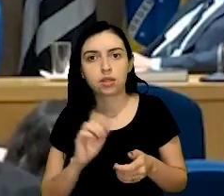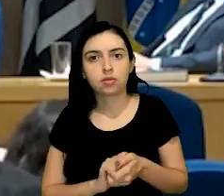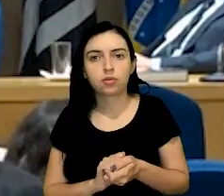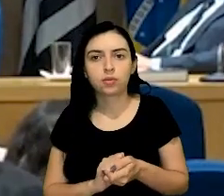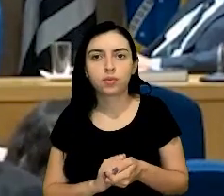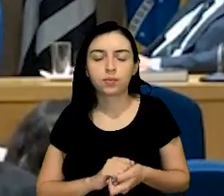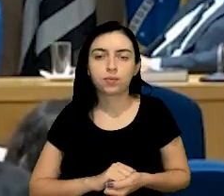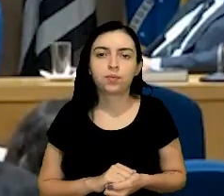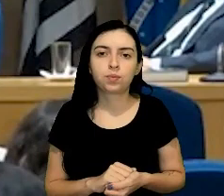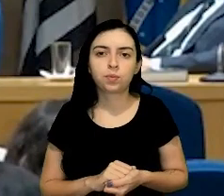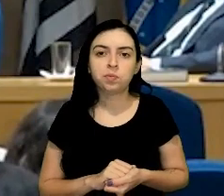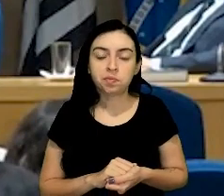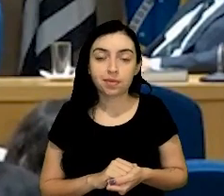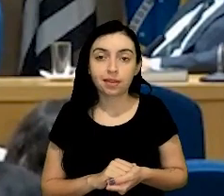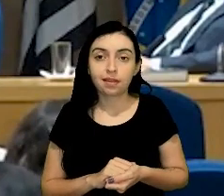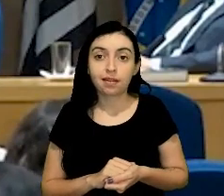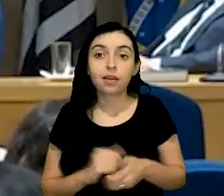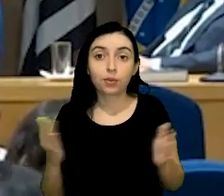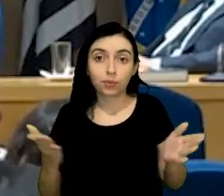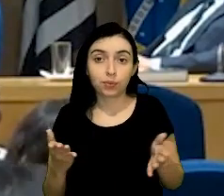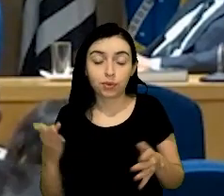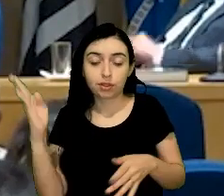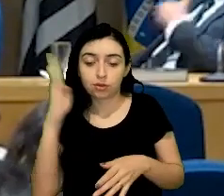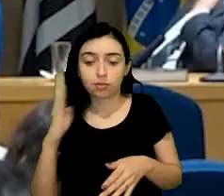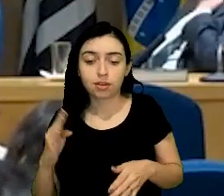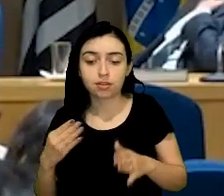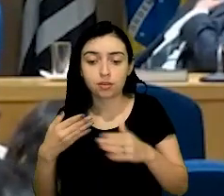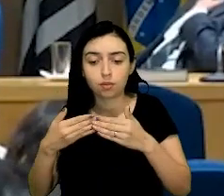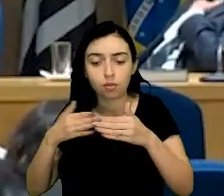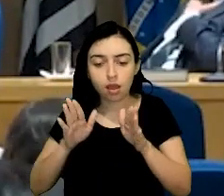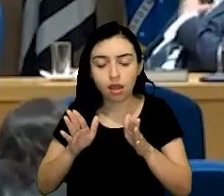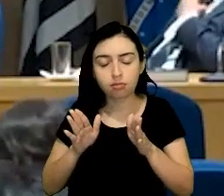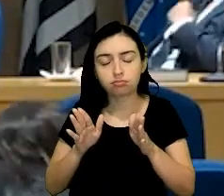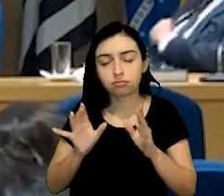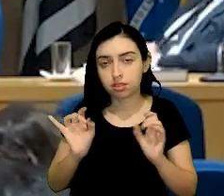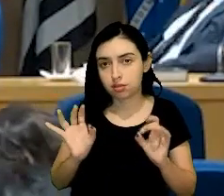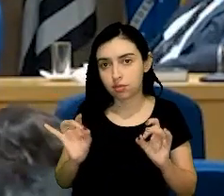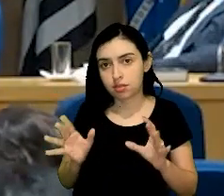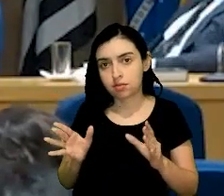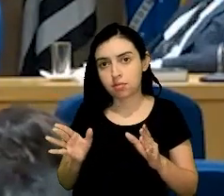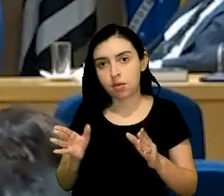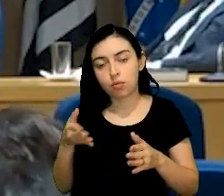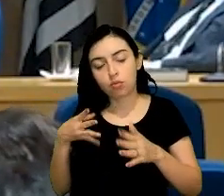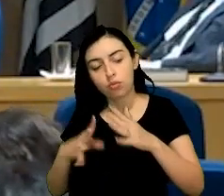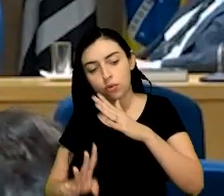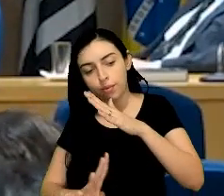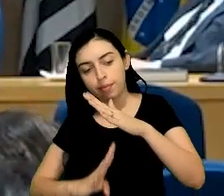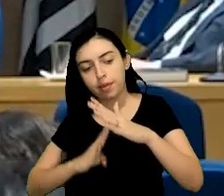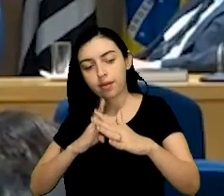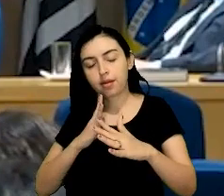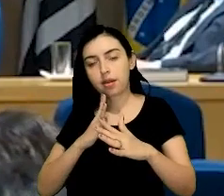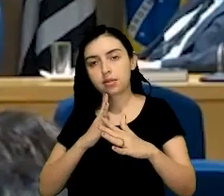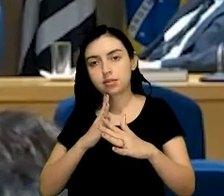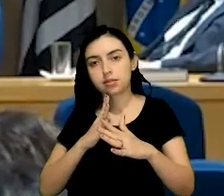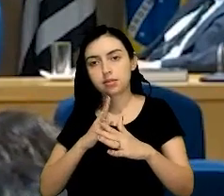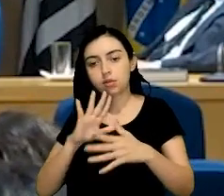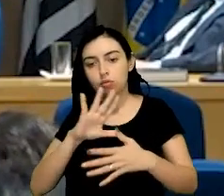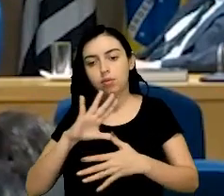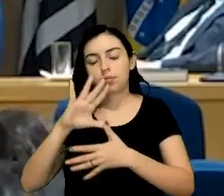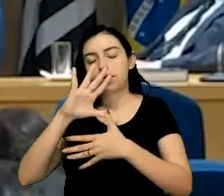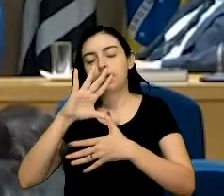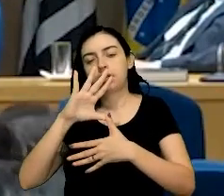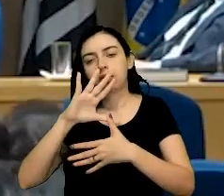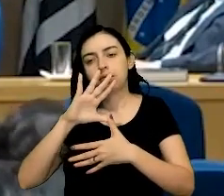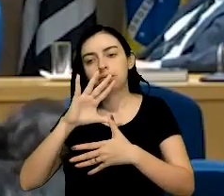no caso brasileiro acaba sendo a porta de entrada, particularmente nessas migrações na América do Sul, porque